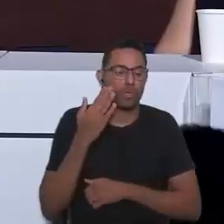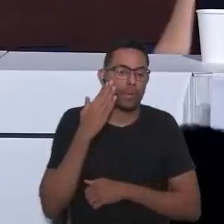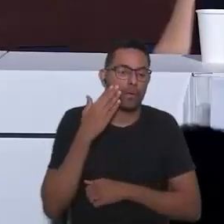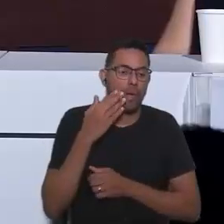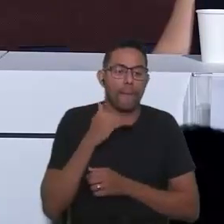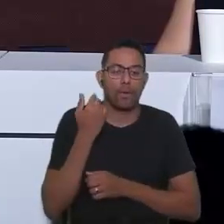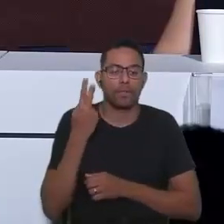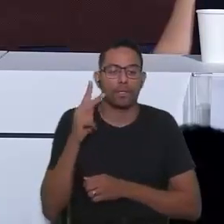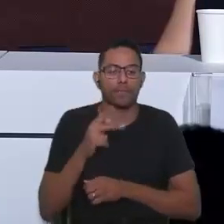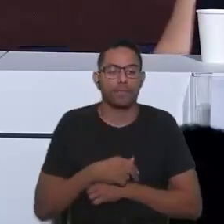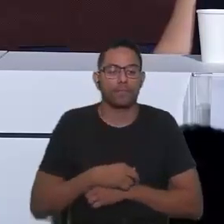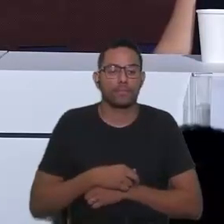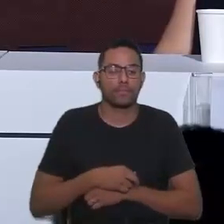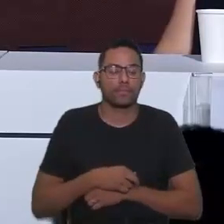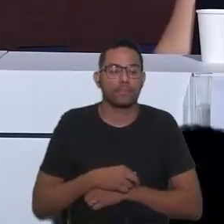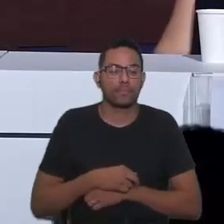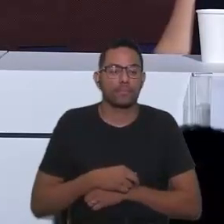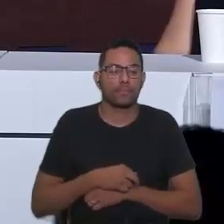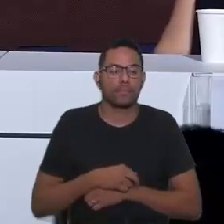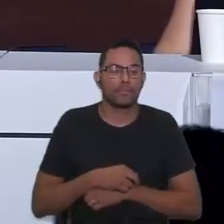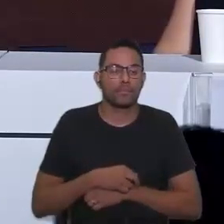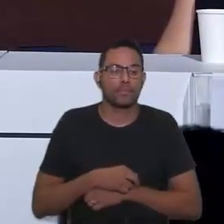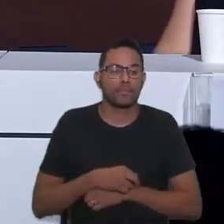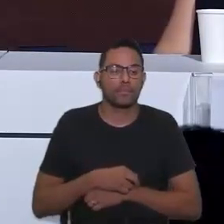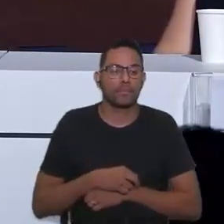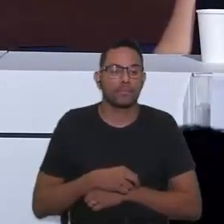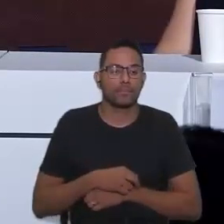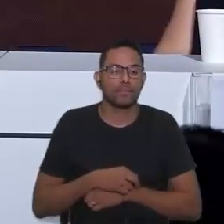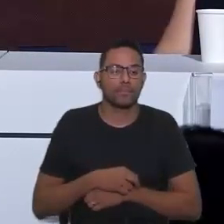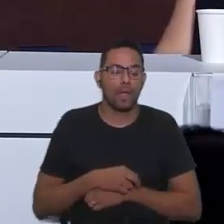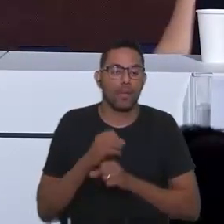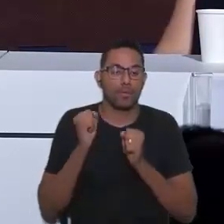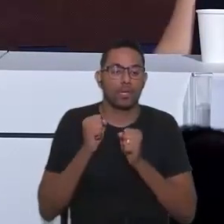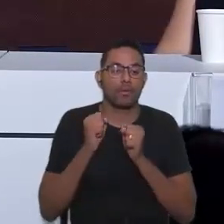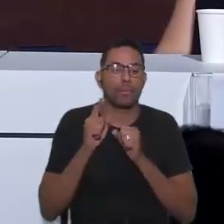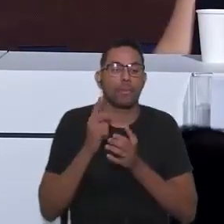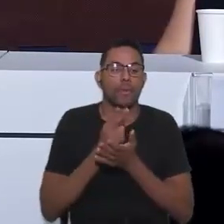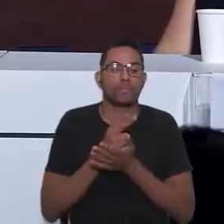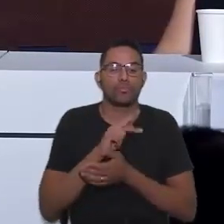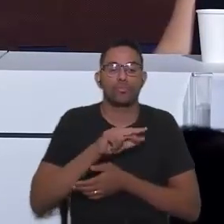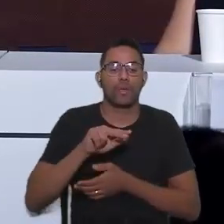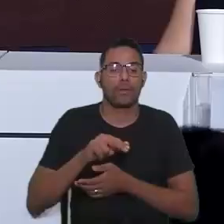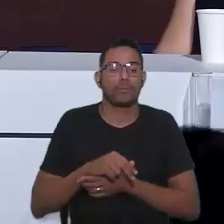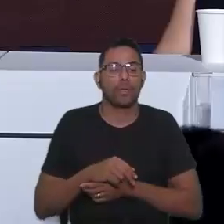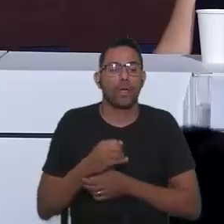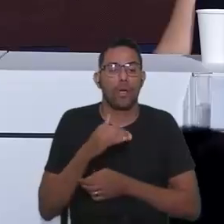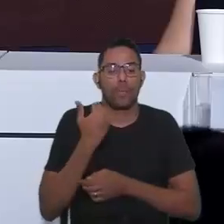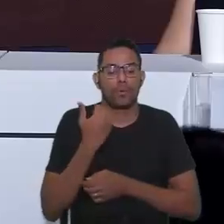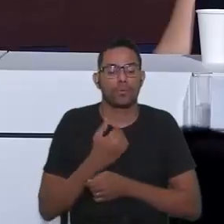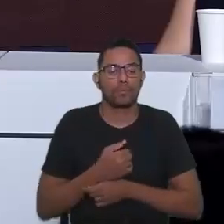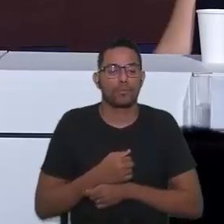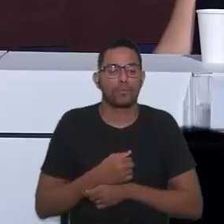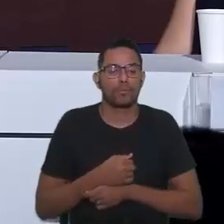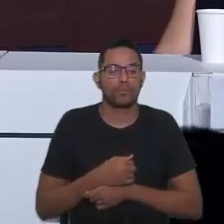que a morte dela que é tão poderosa assim. Não é. É uma morte